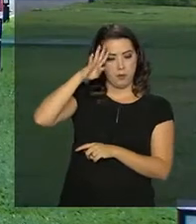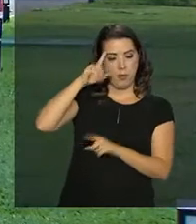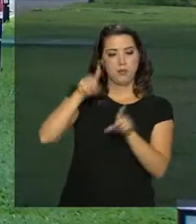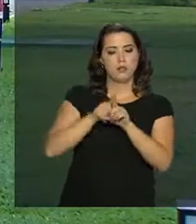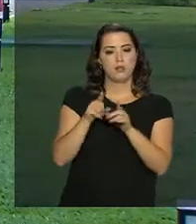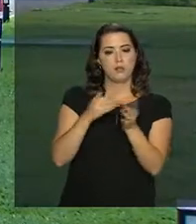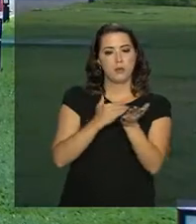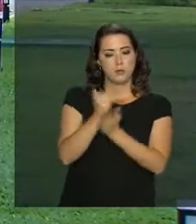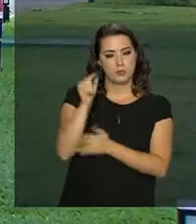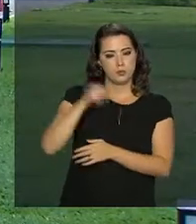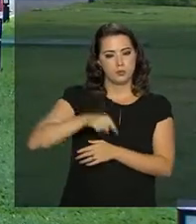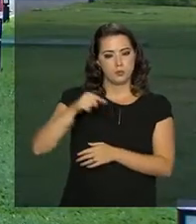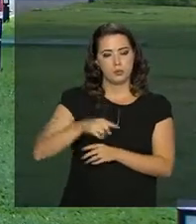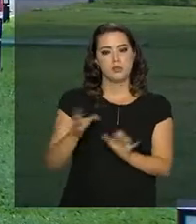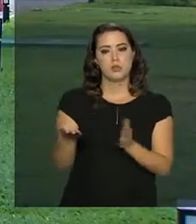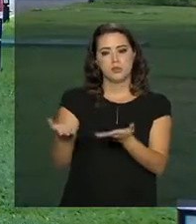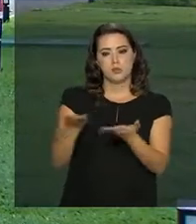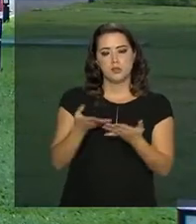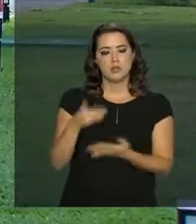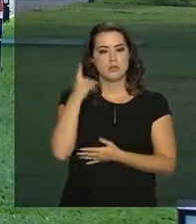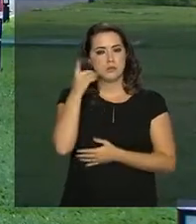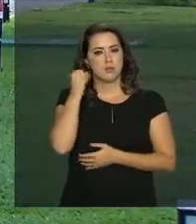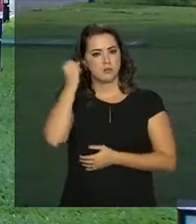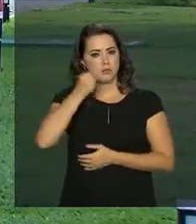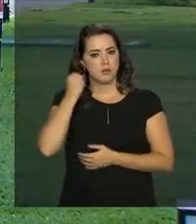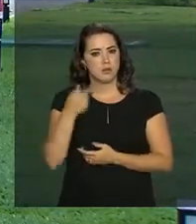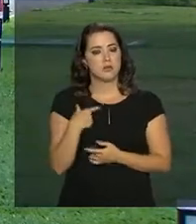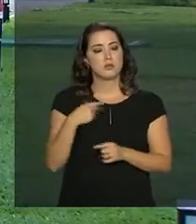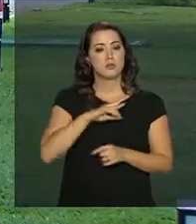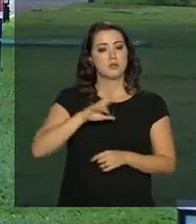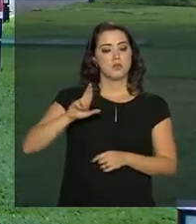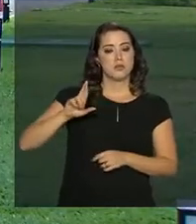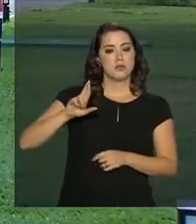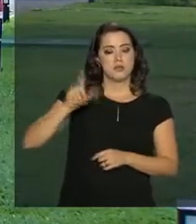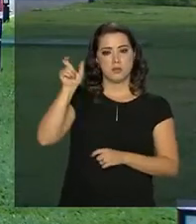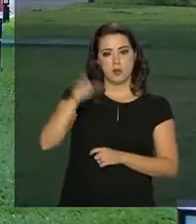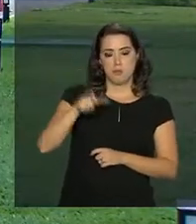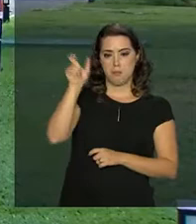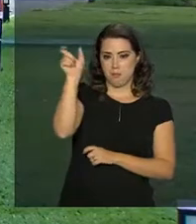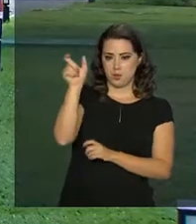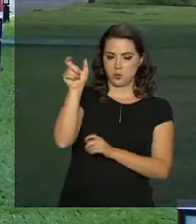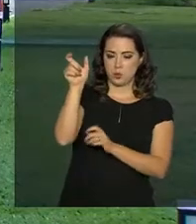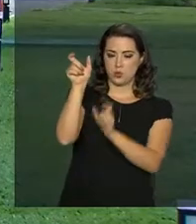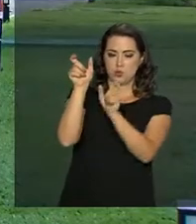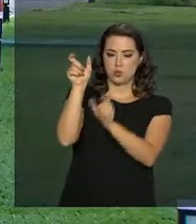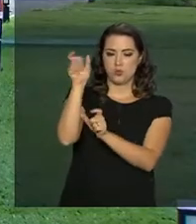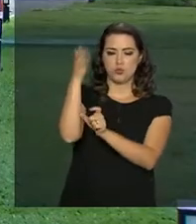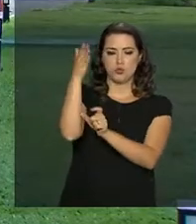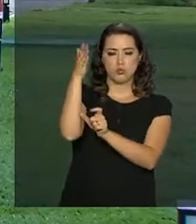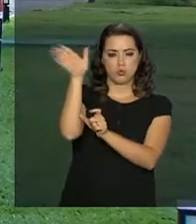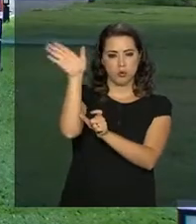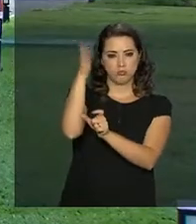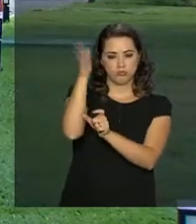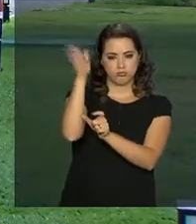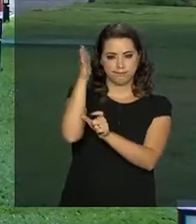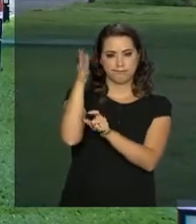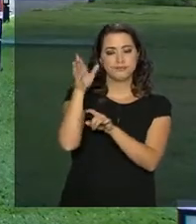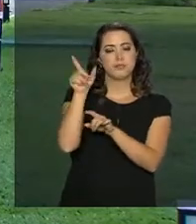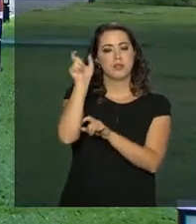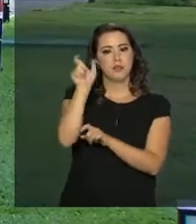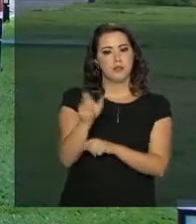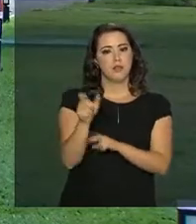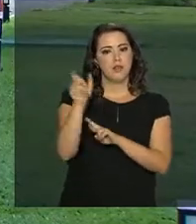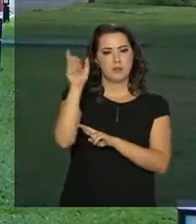receber parlamentares e representantes de embaixadores. Bom, e o ministro Onyx Lorenzoni falou sobre o que,